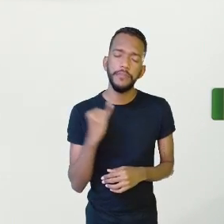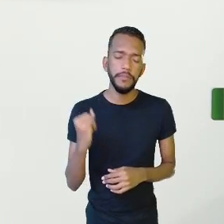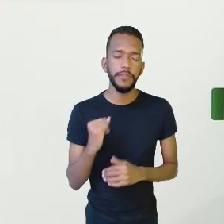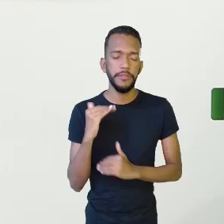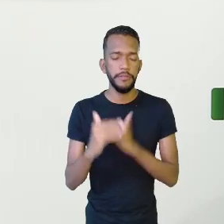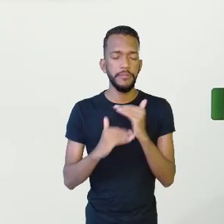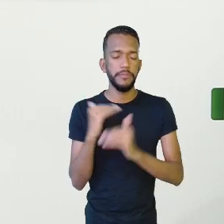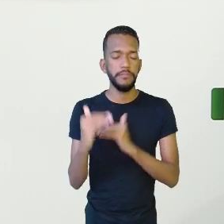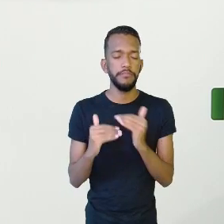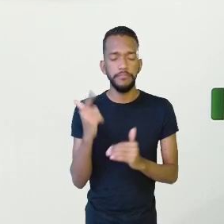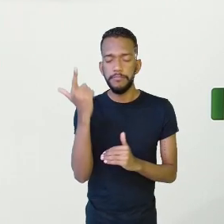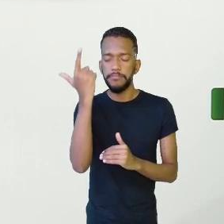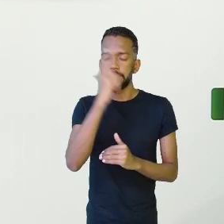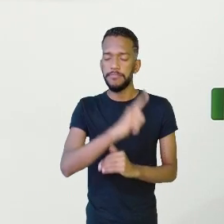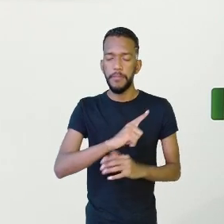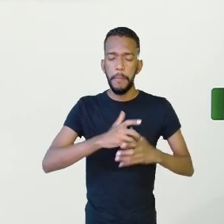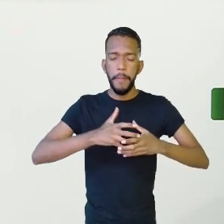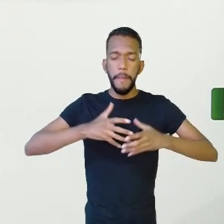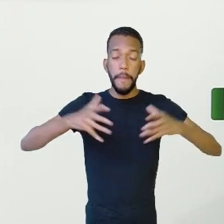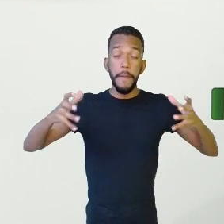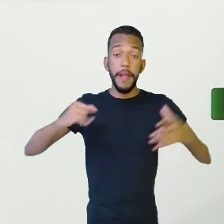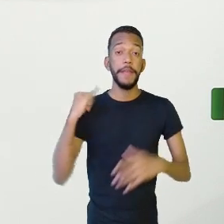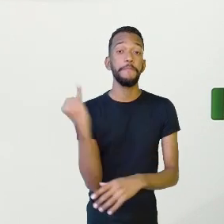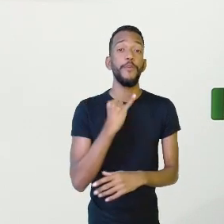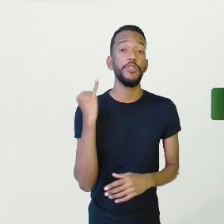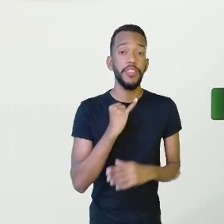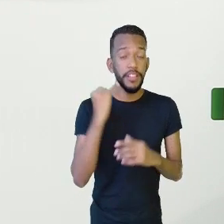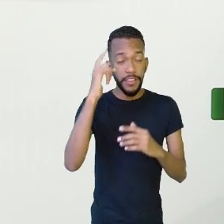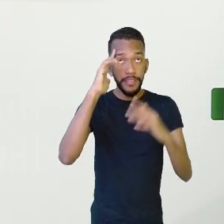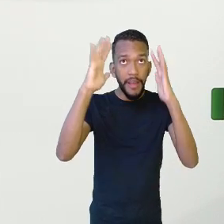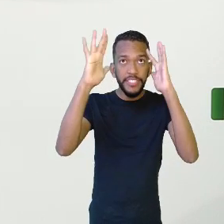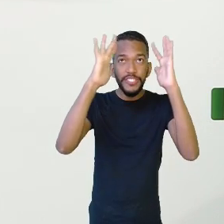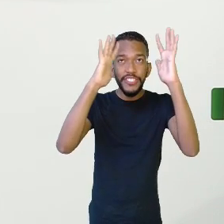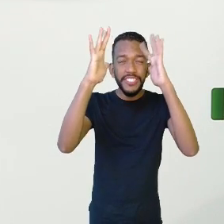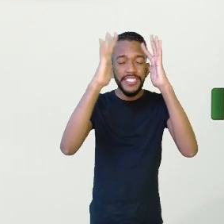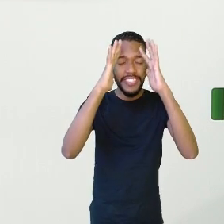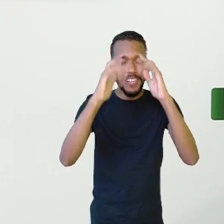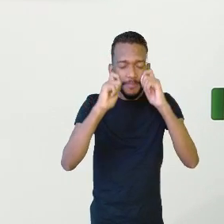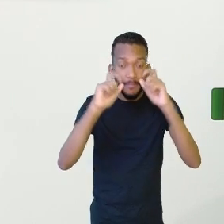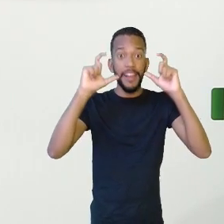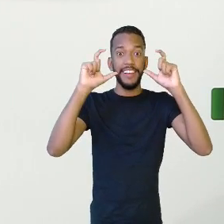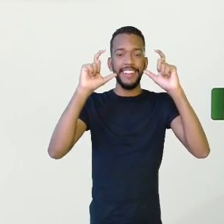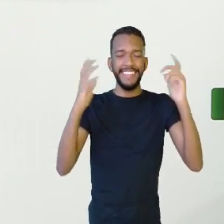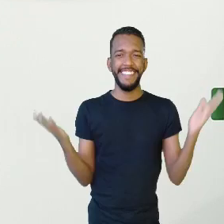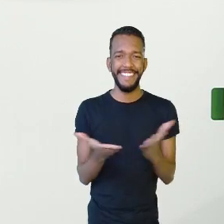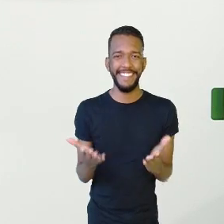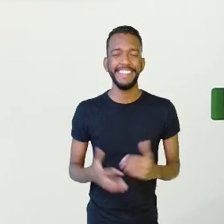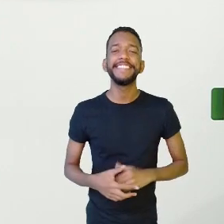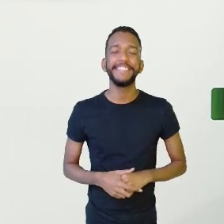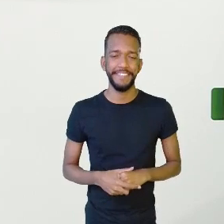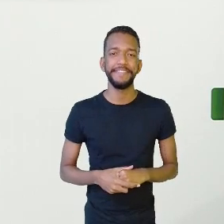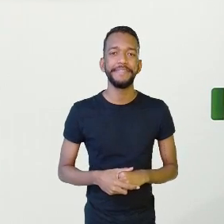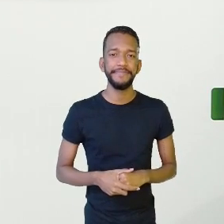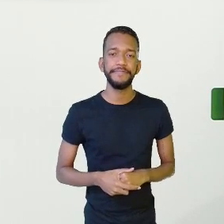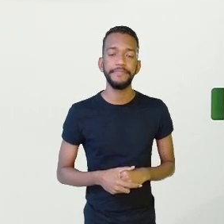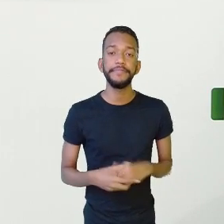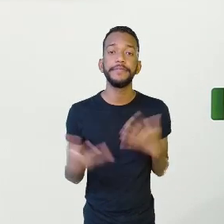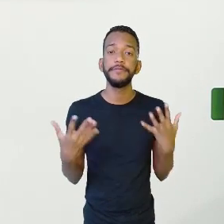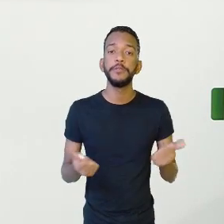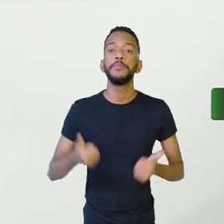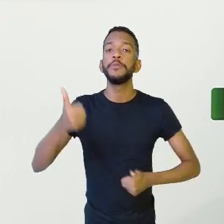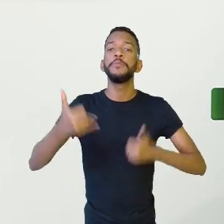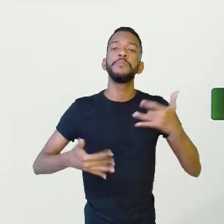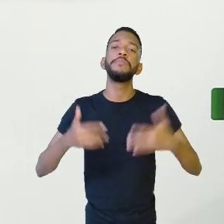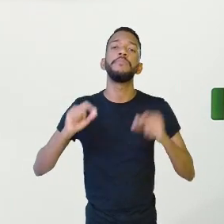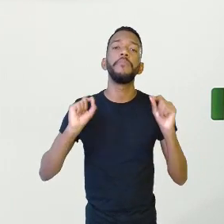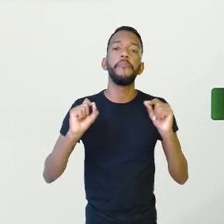tornando grande, se tornando importante. Podem abrir os olhos. Nós estamos falando